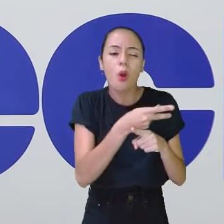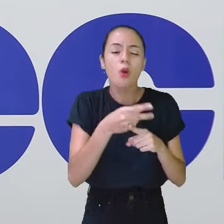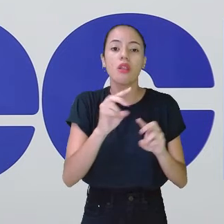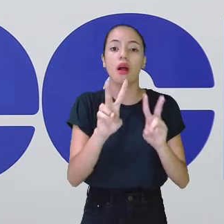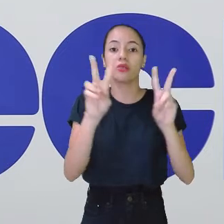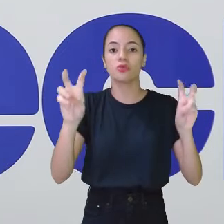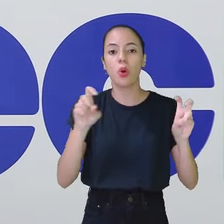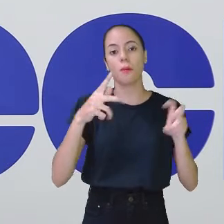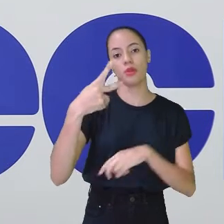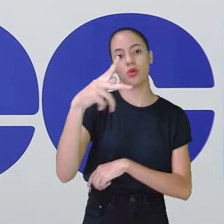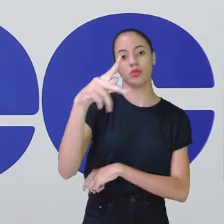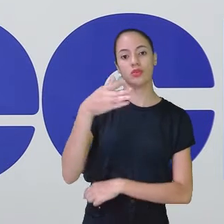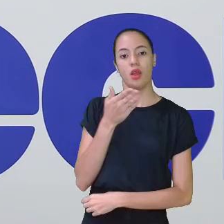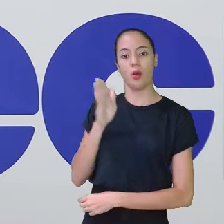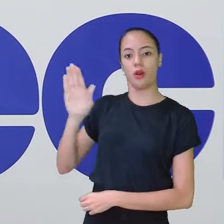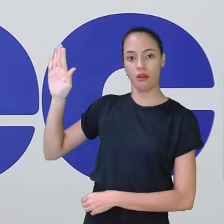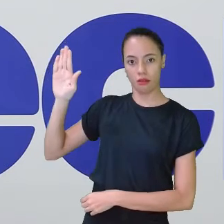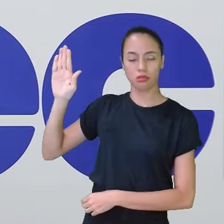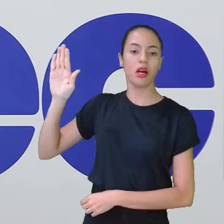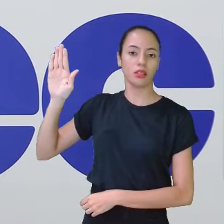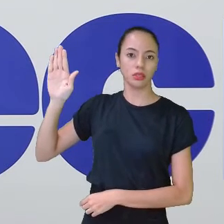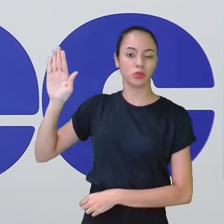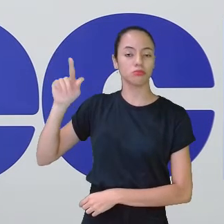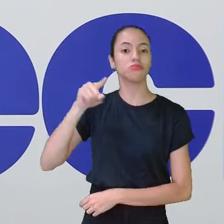seus candidatos. A gente tem essa questão da